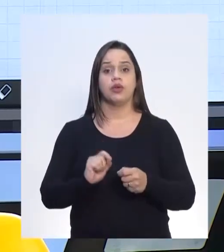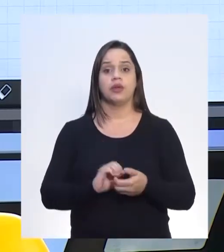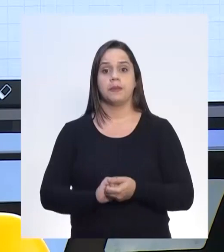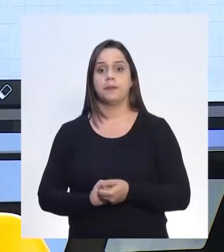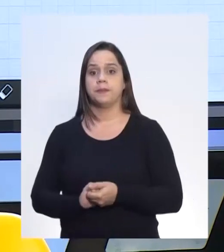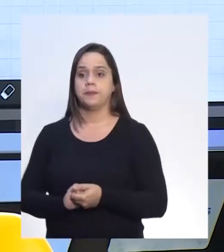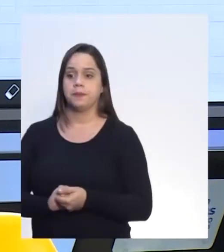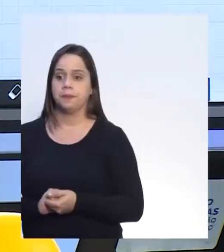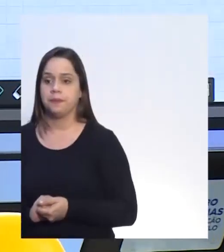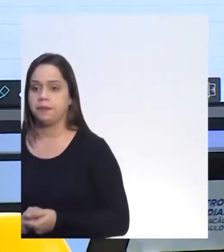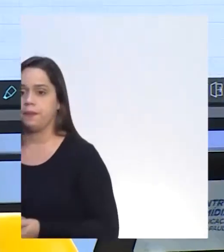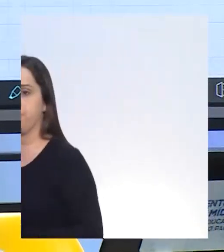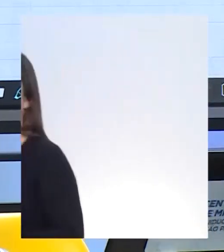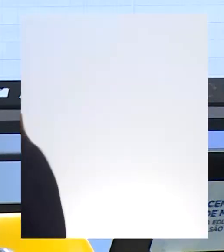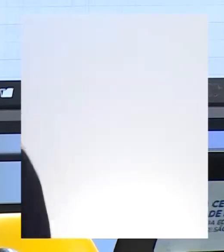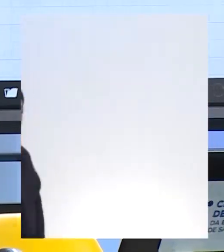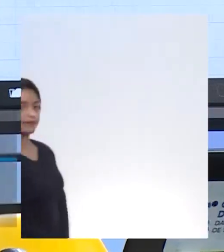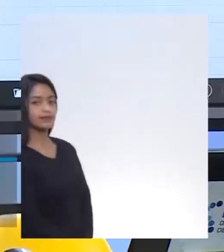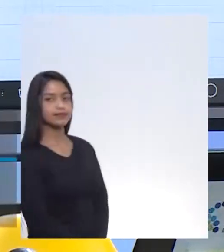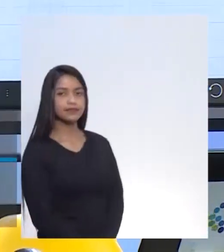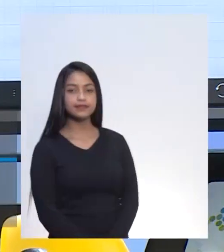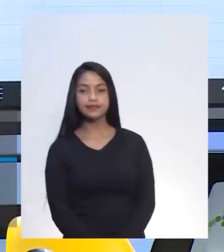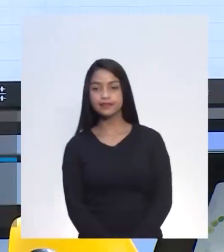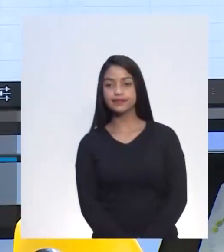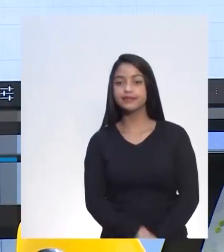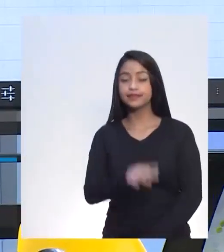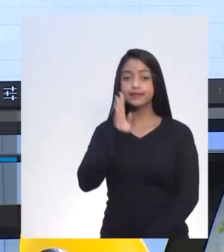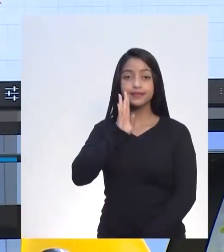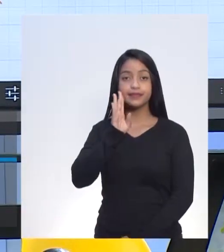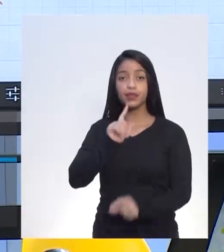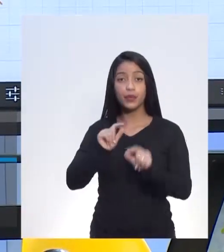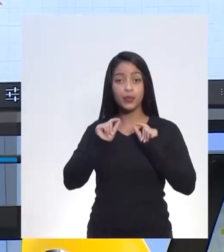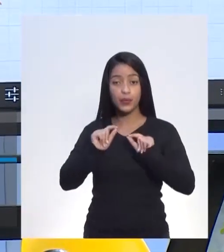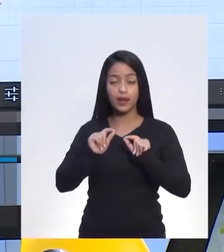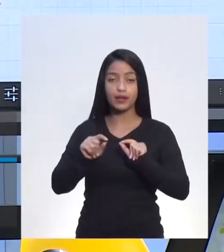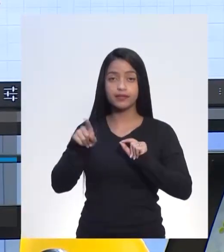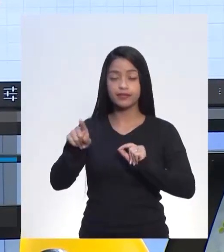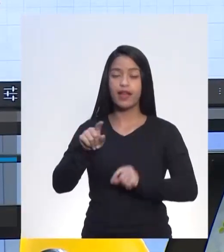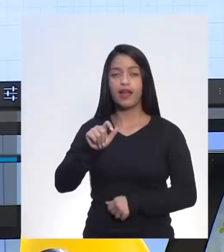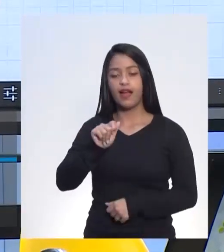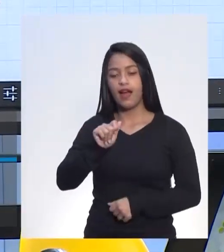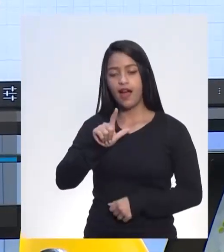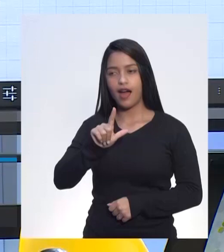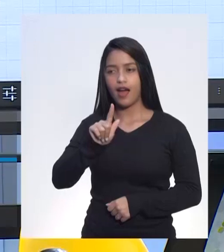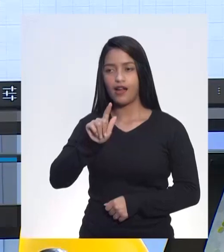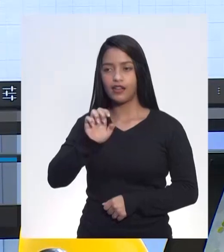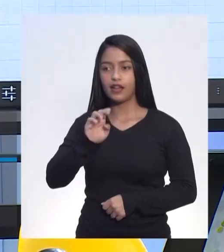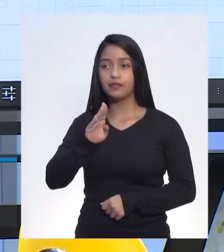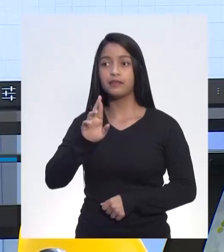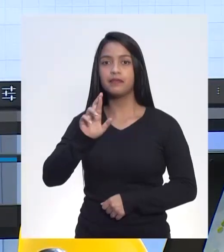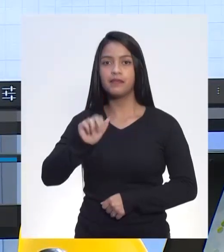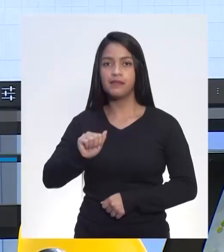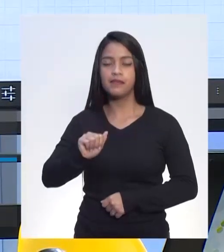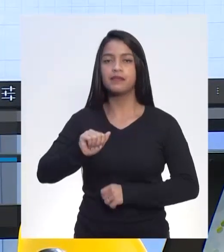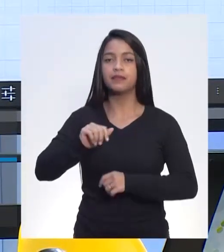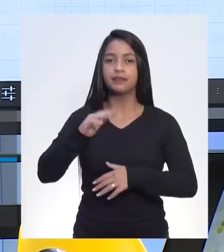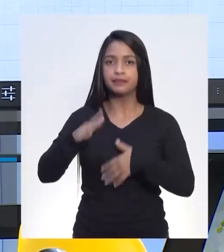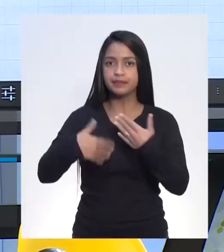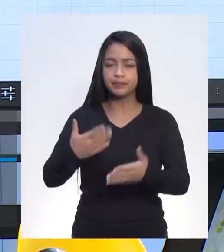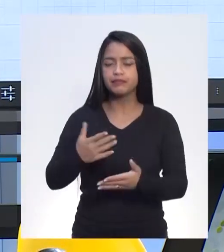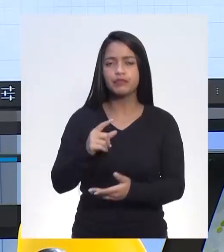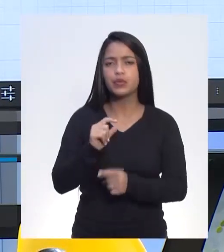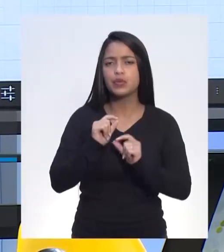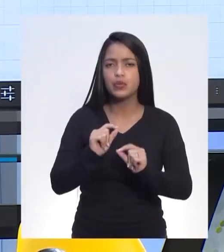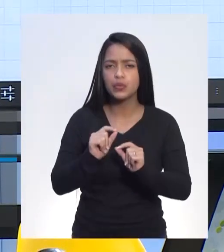né? Você pega essa questão algébrica e começa a trabalhar isso aí com a questão geométrica também. E é algo bastante rotineiro, né? Muito comum